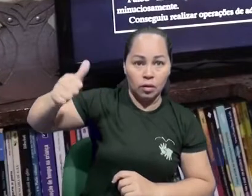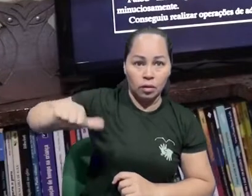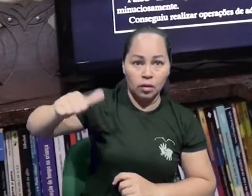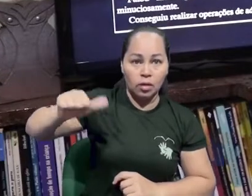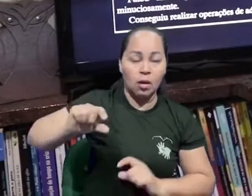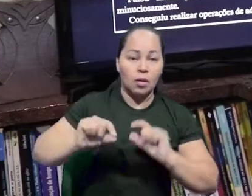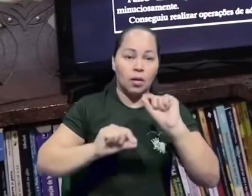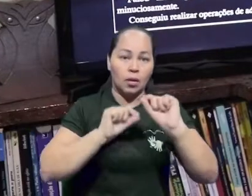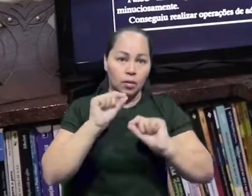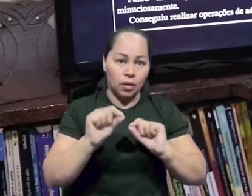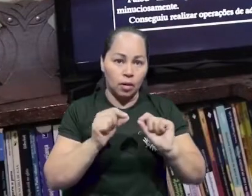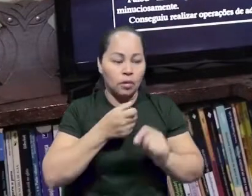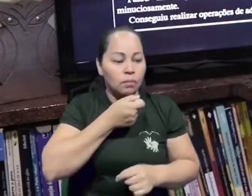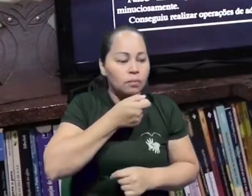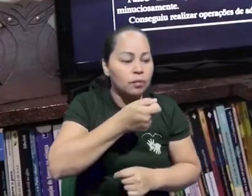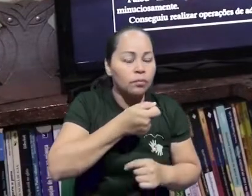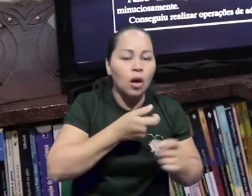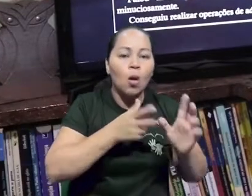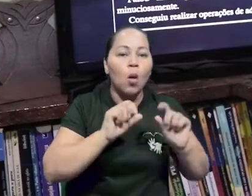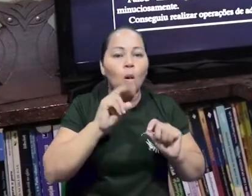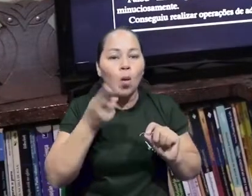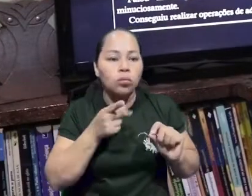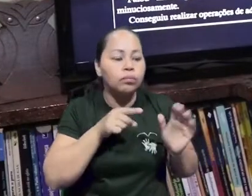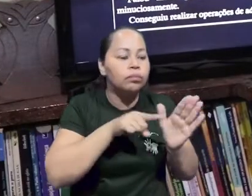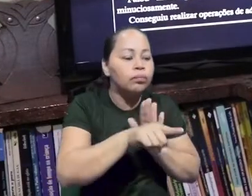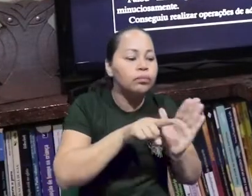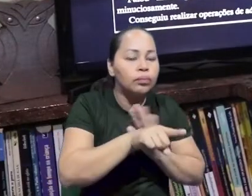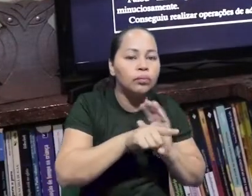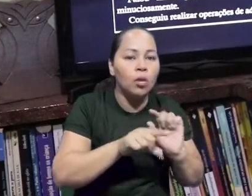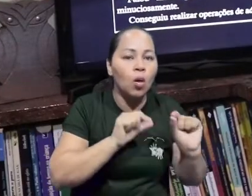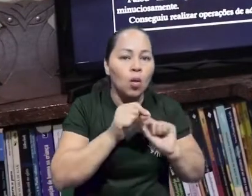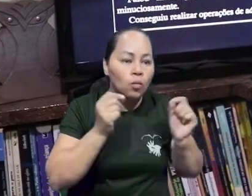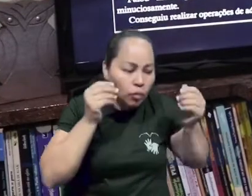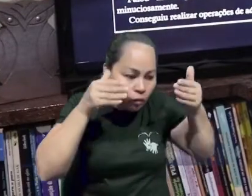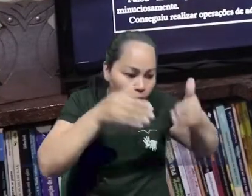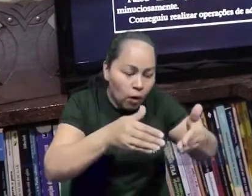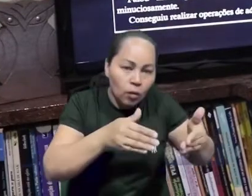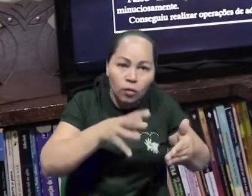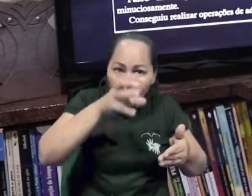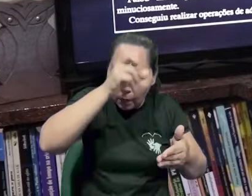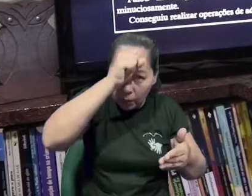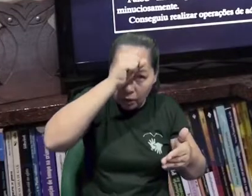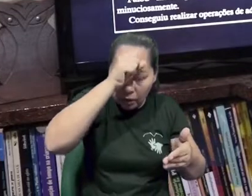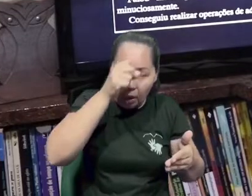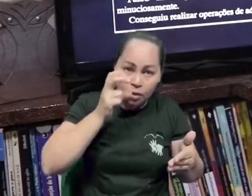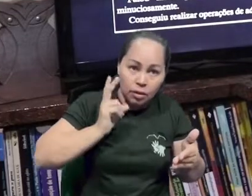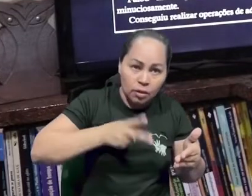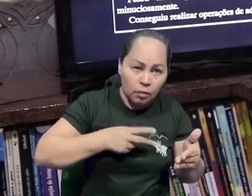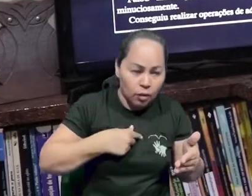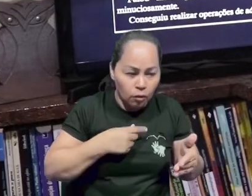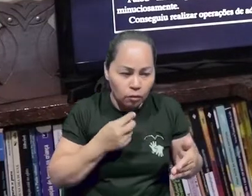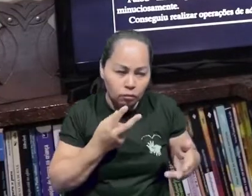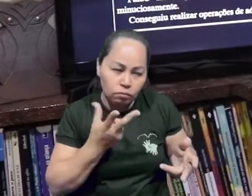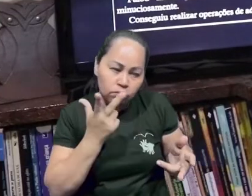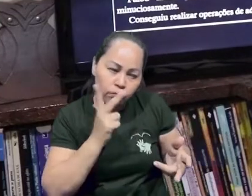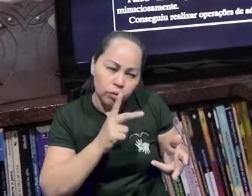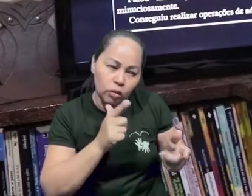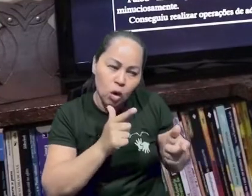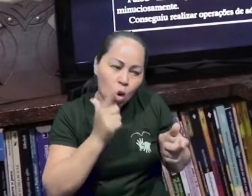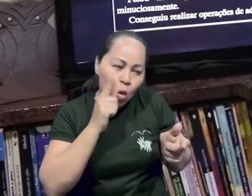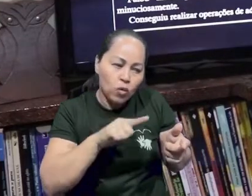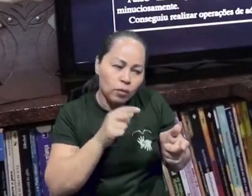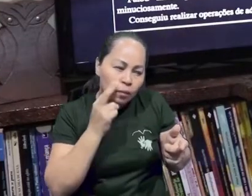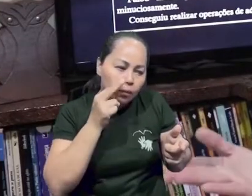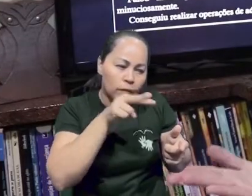muito parecida com a IOCA, que é a entrevista operativa centrada na aprendizagem, né? Minha primeira avaliação, meu primeiro contato com a